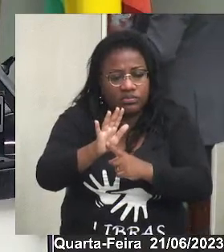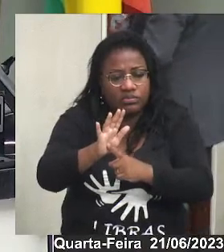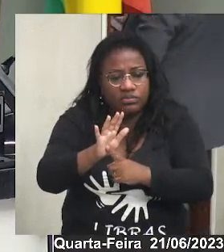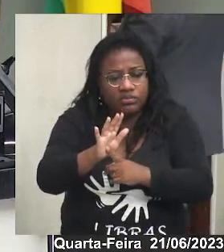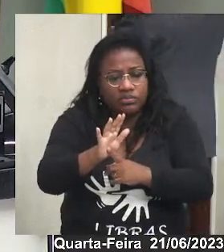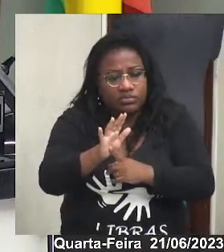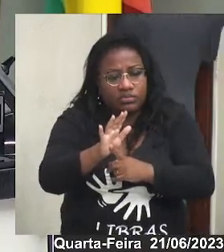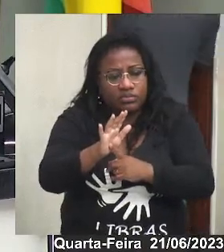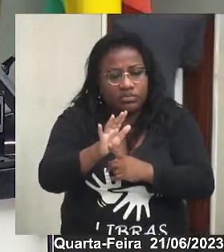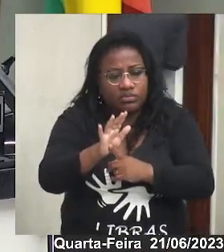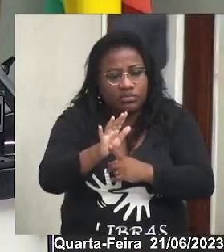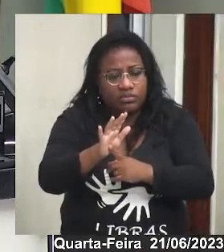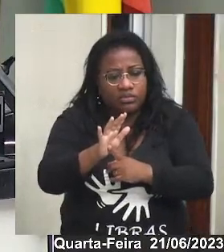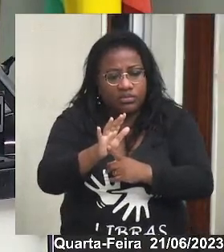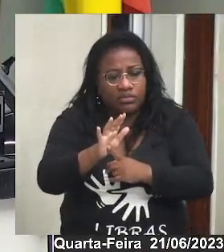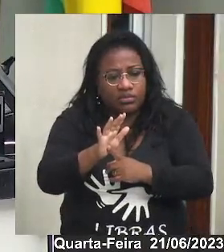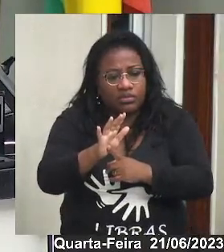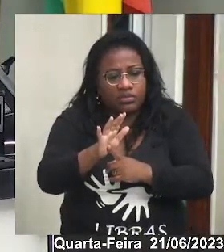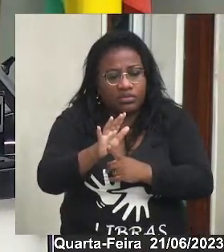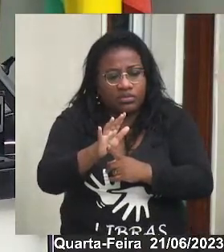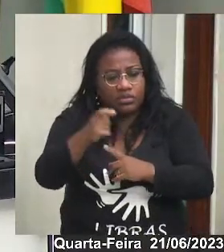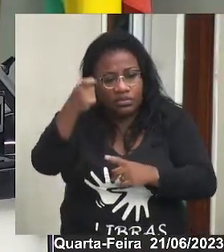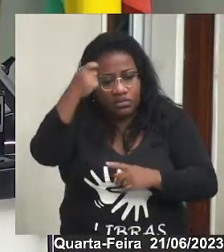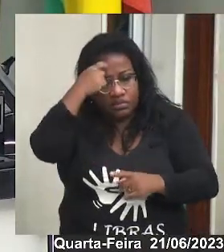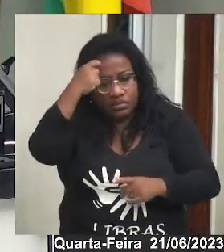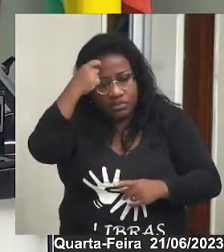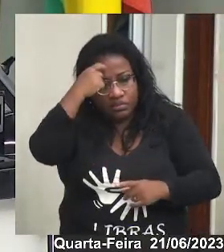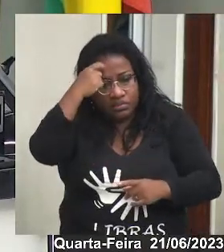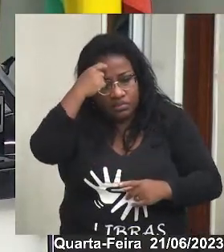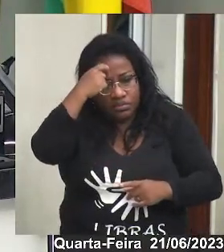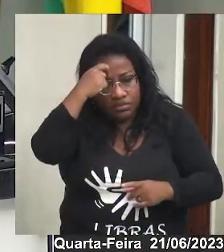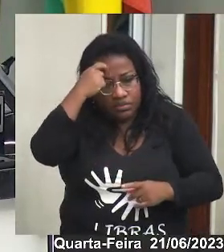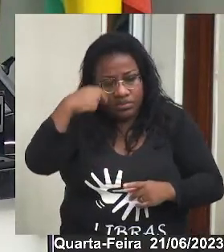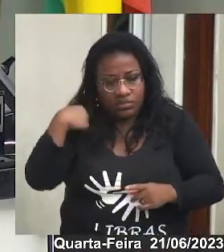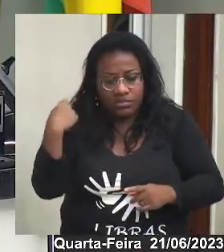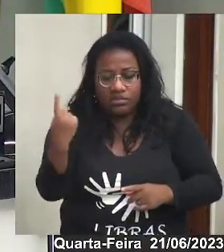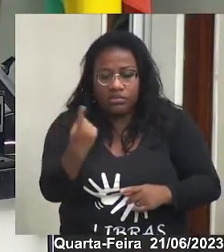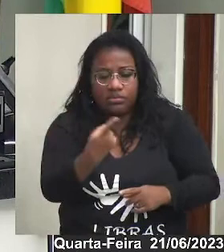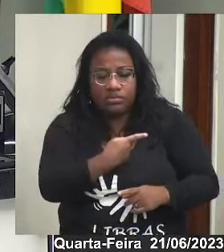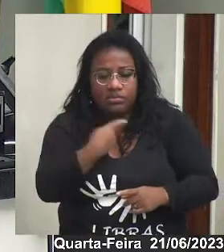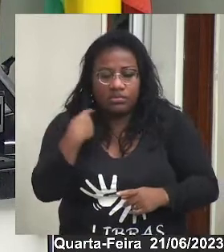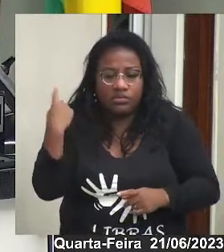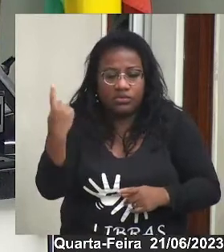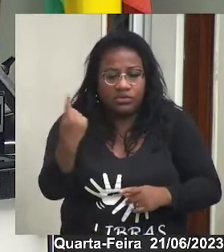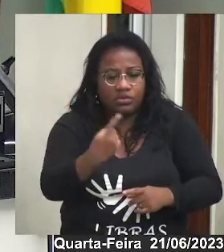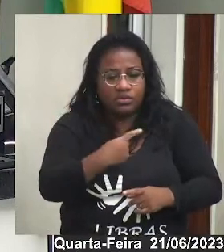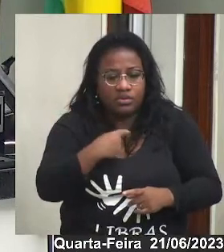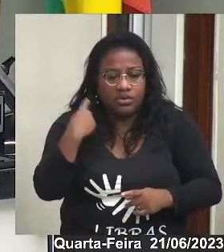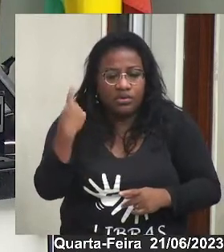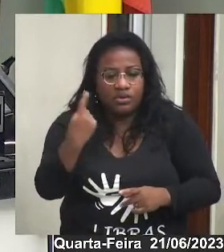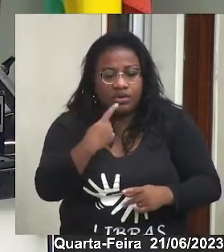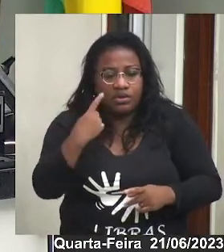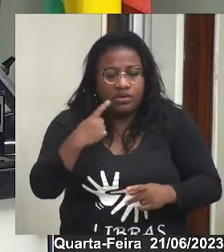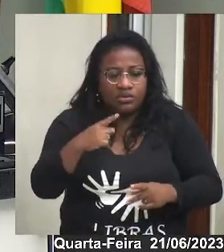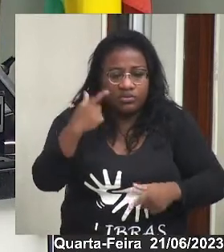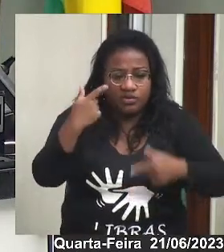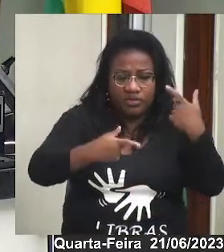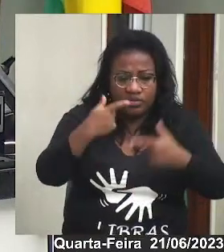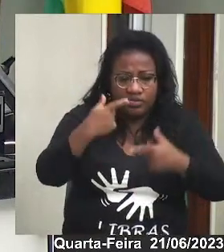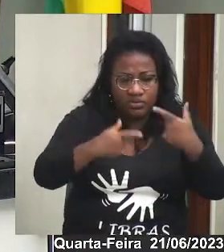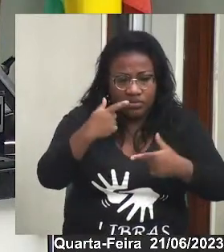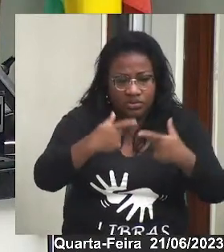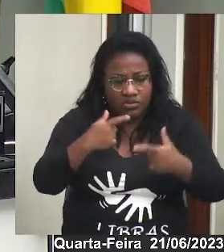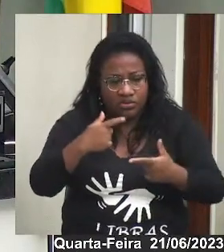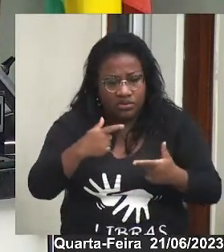que ser verdadeiro aqui, não precisa fazer esse tipo de ataque. Aqui a gente está para resolver o problema deles, não é para falar de política, não. Agora o senhor